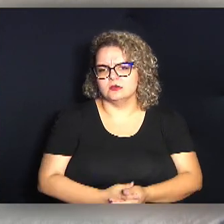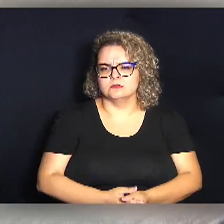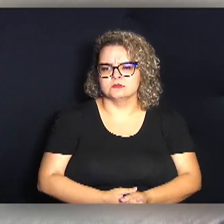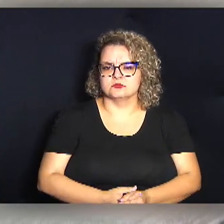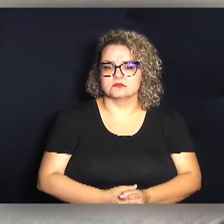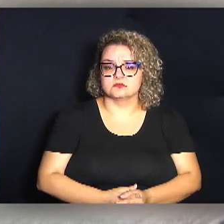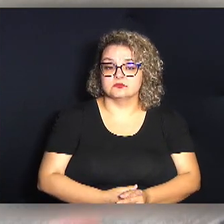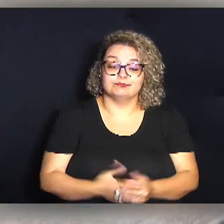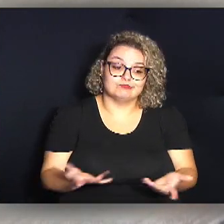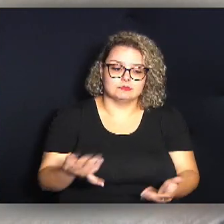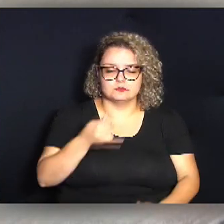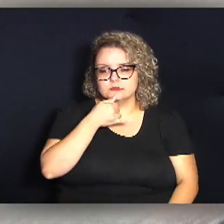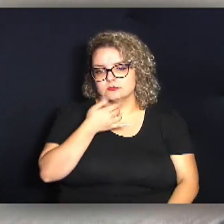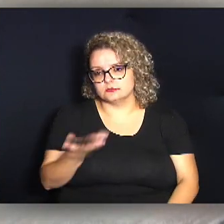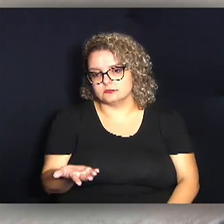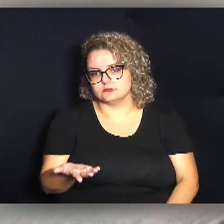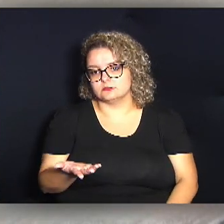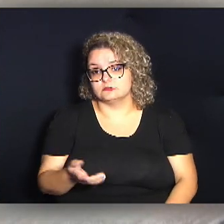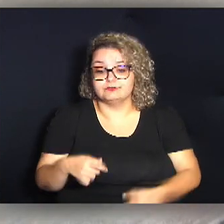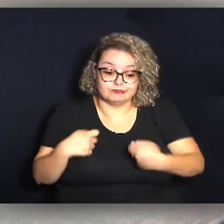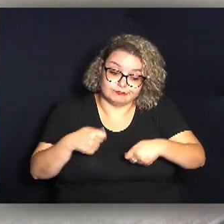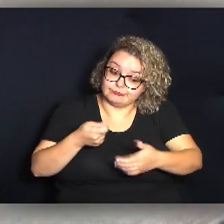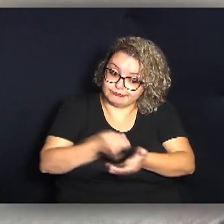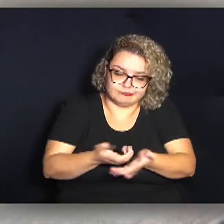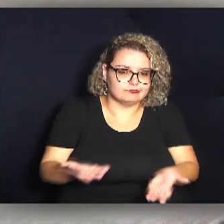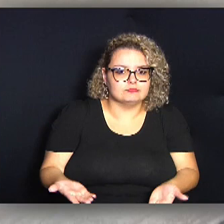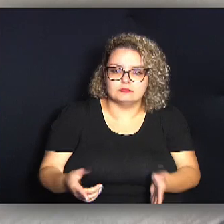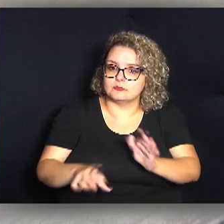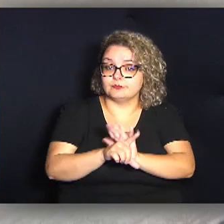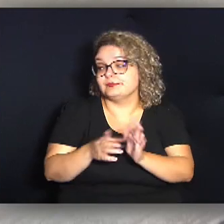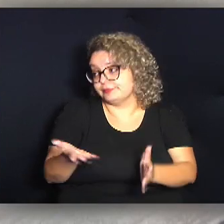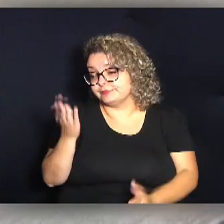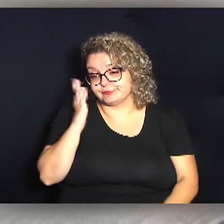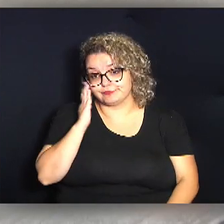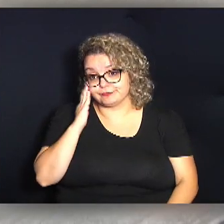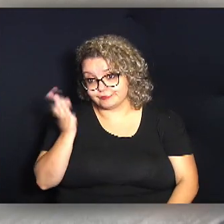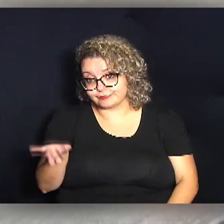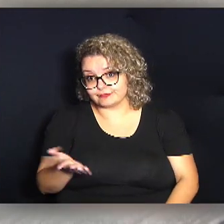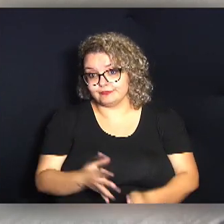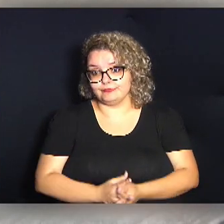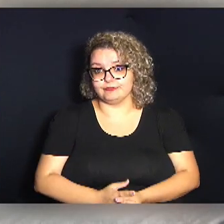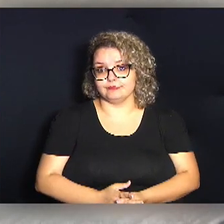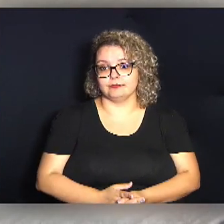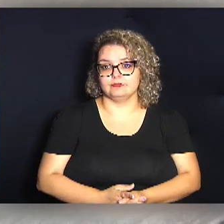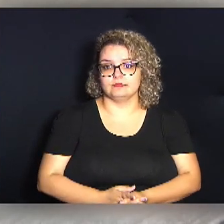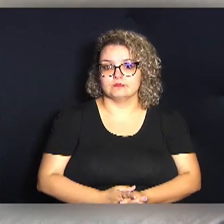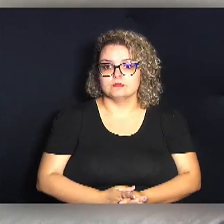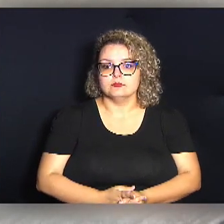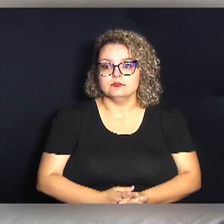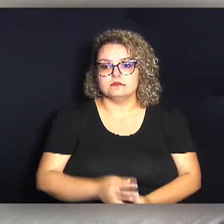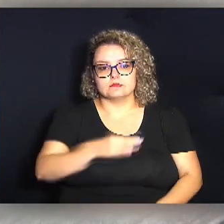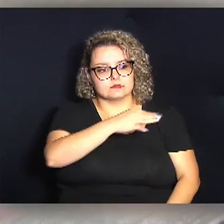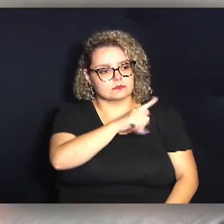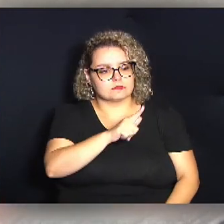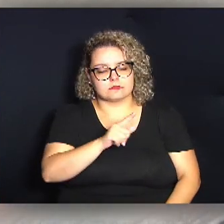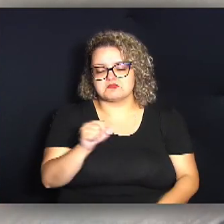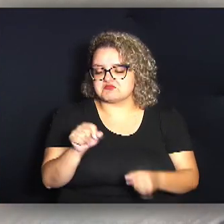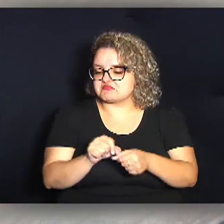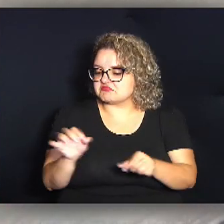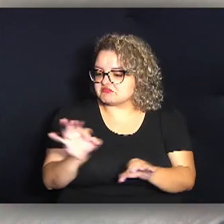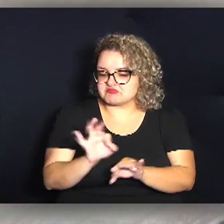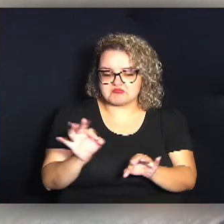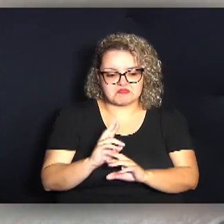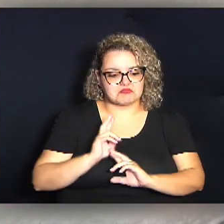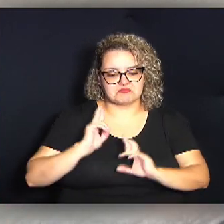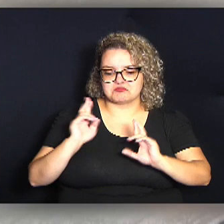mas infelizmente tem que se cumprir a lei, entendeu? Então o Mário Gatti não está fazendo nada